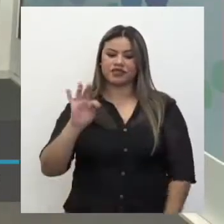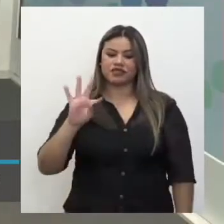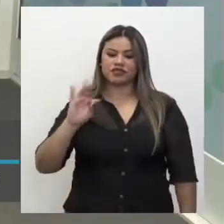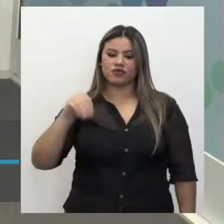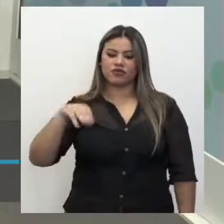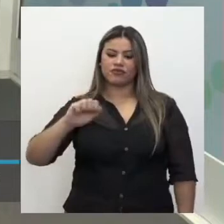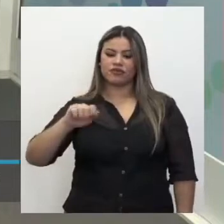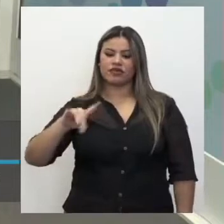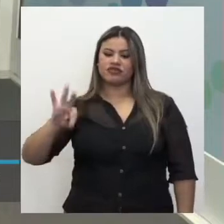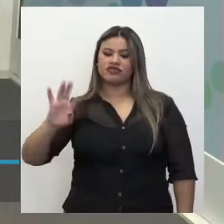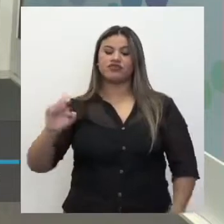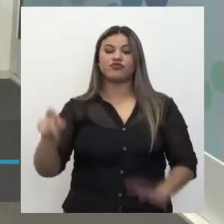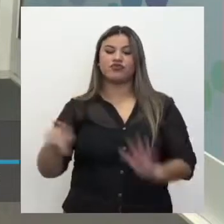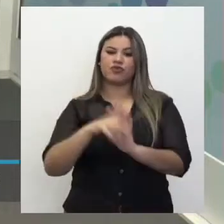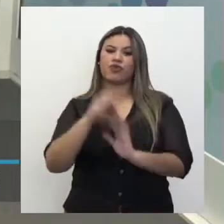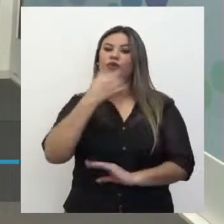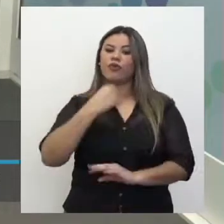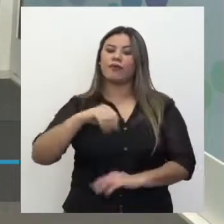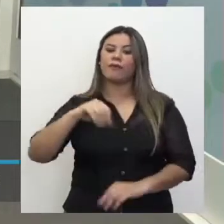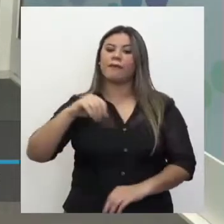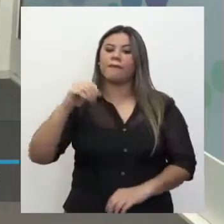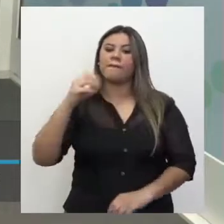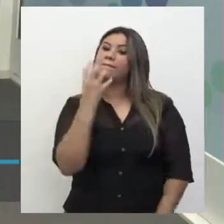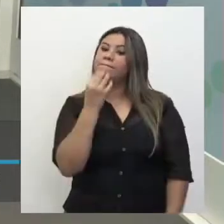Machado. É isso mesmo, olha, são...